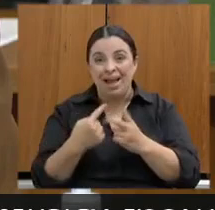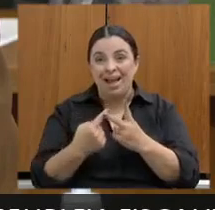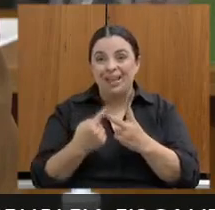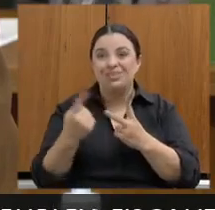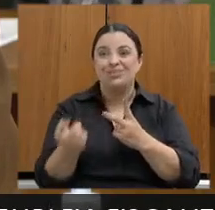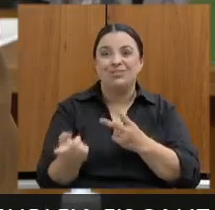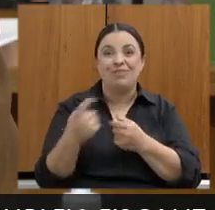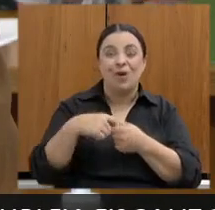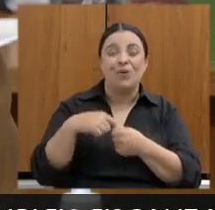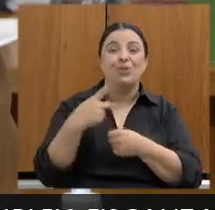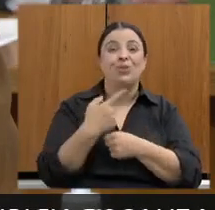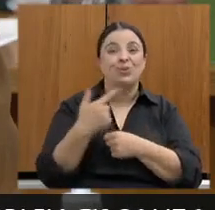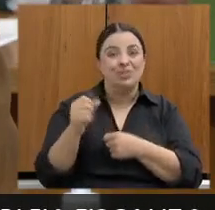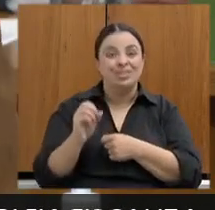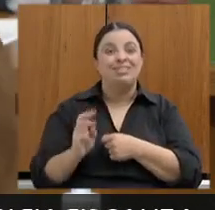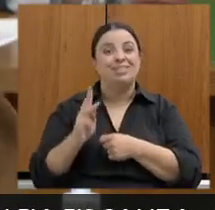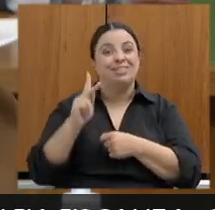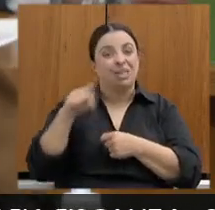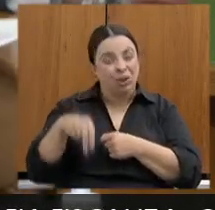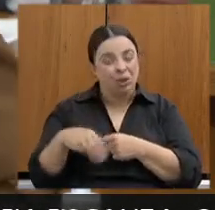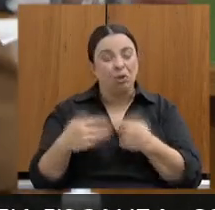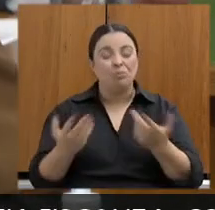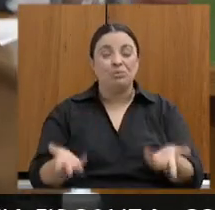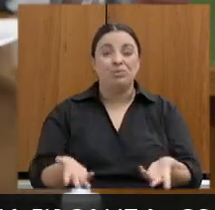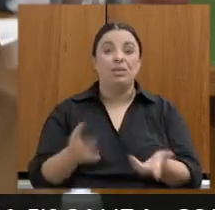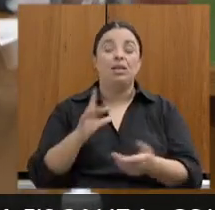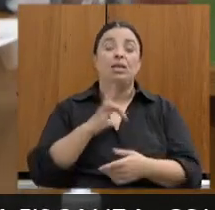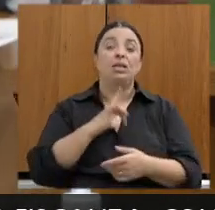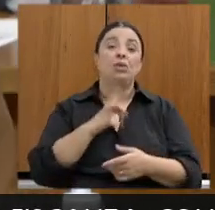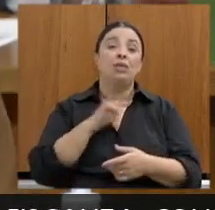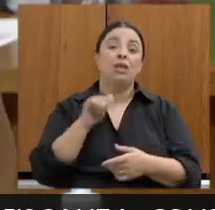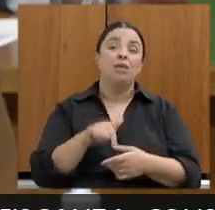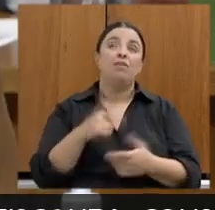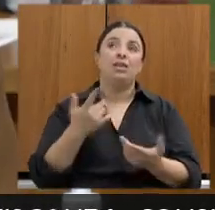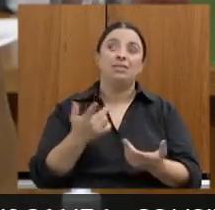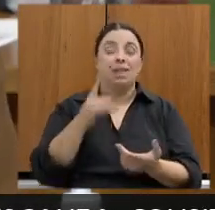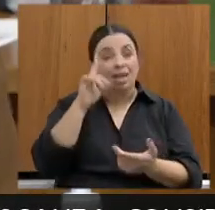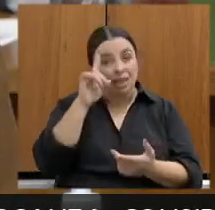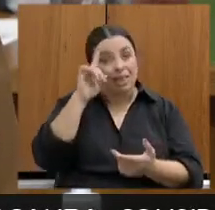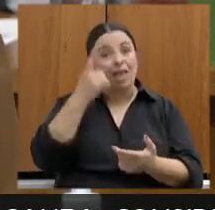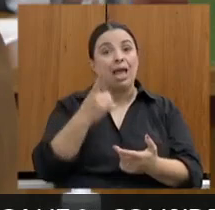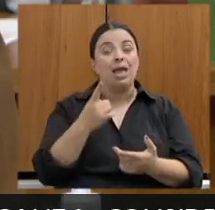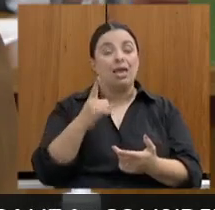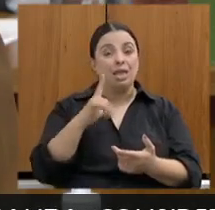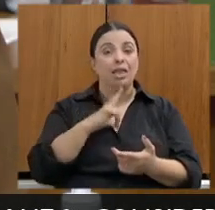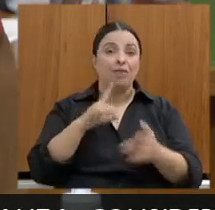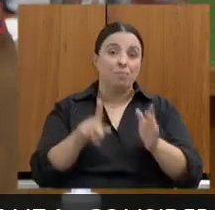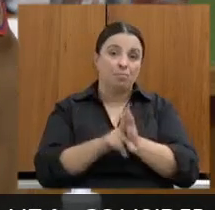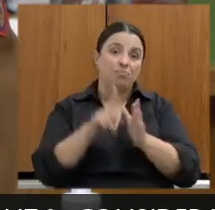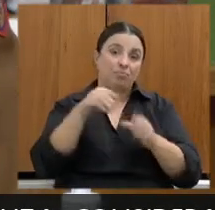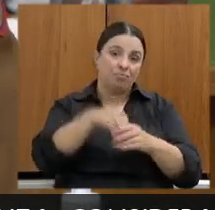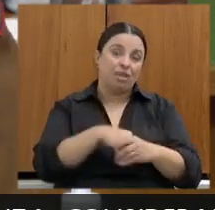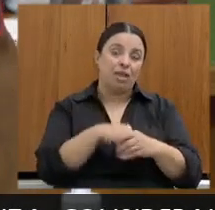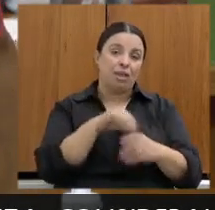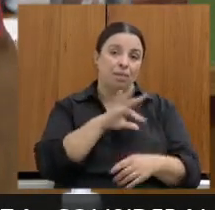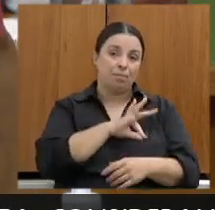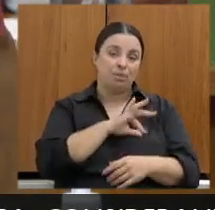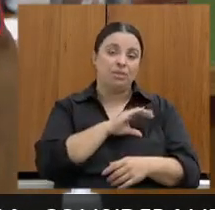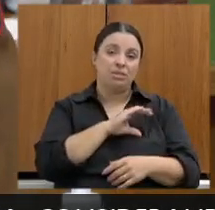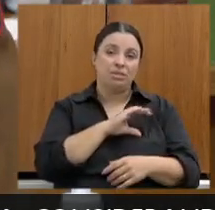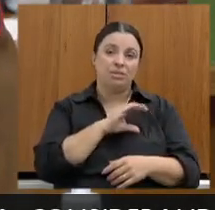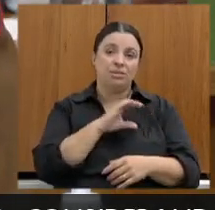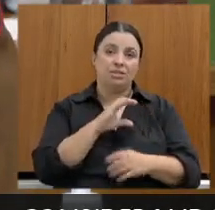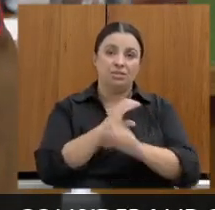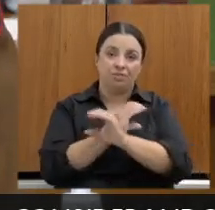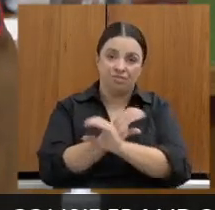então assim veio então uma iniciativa né que partiu realmente da Polícia Civil e aqui minha homenagem minha